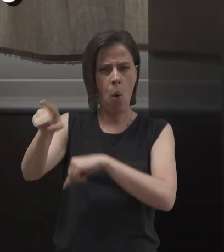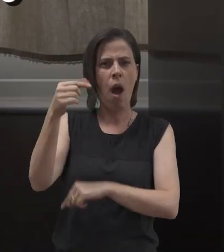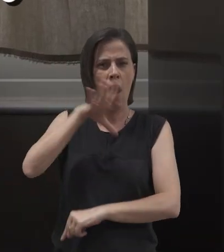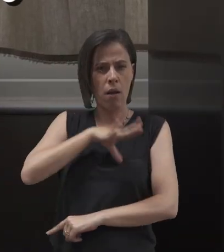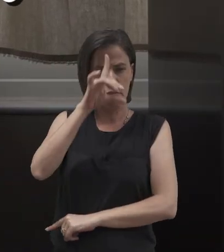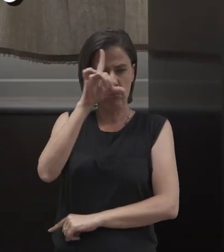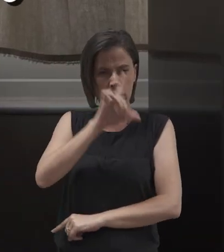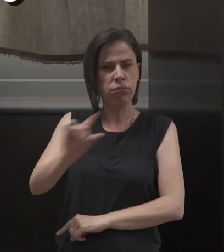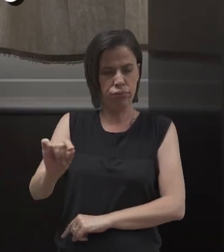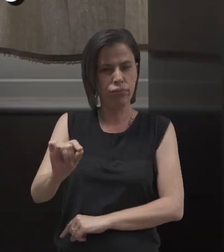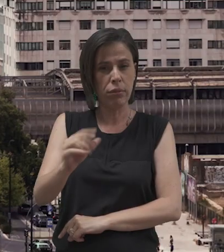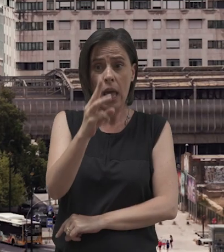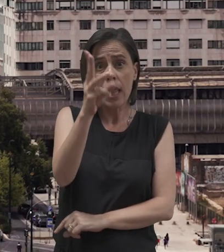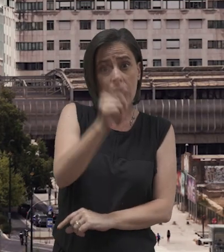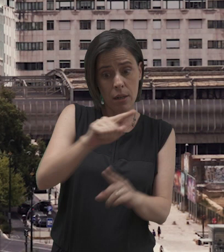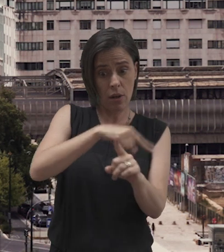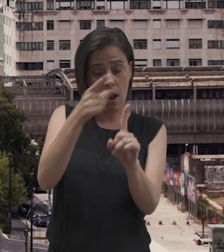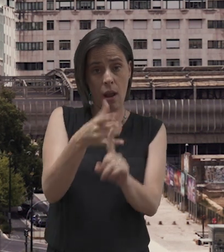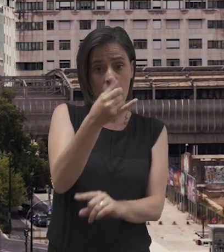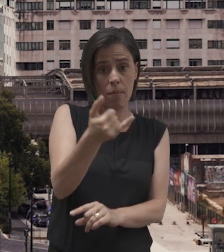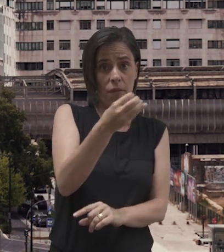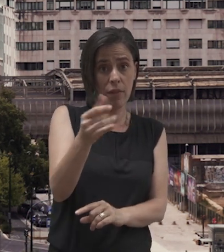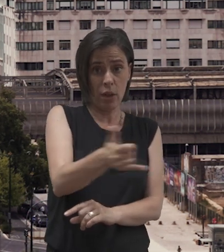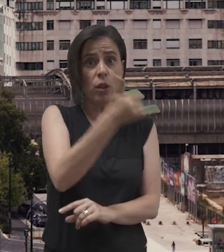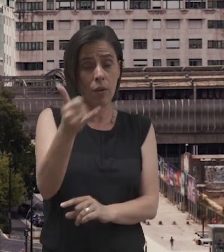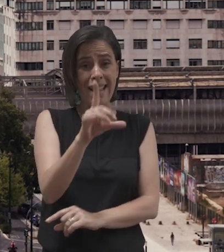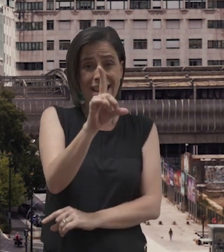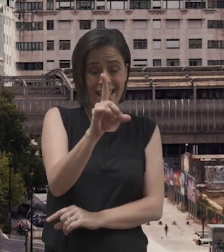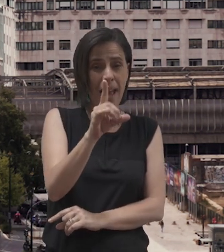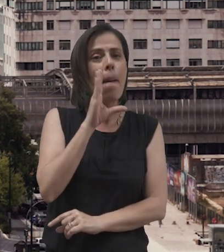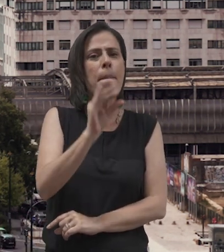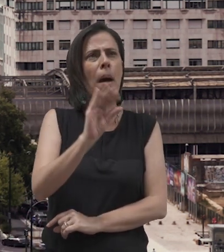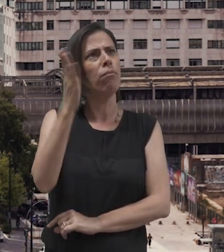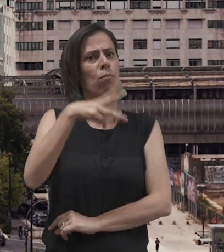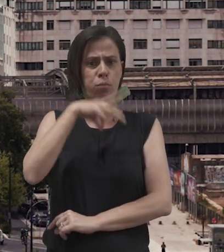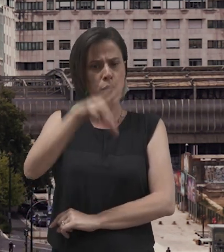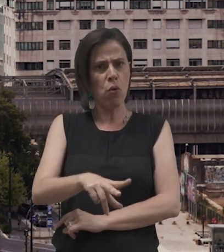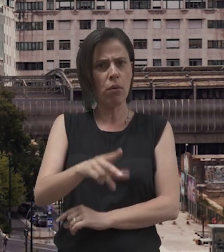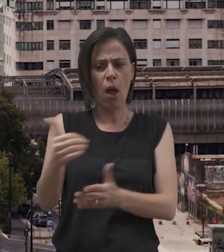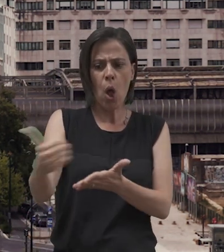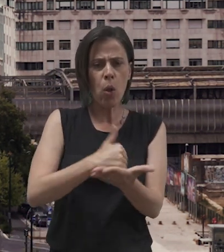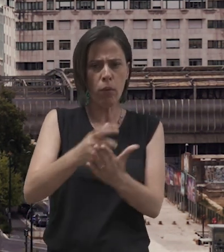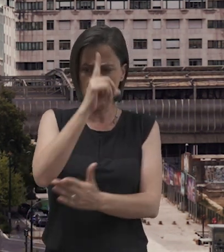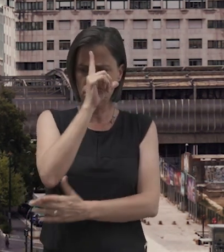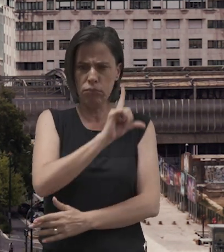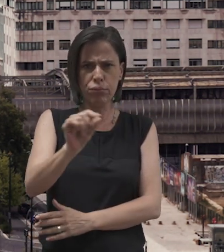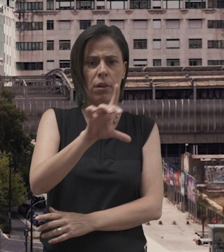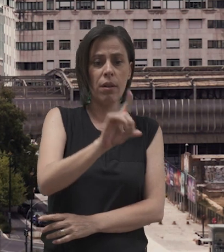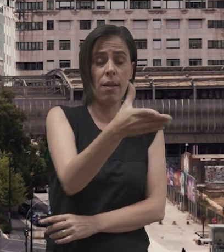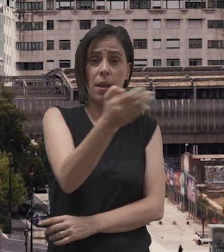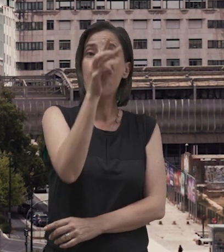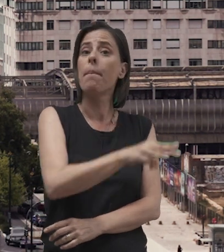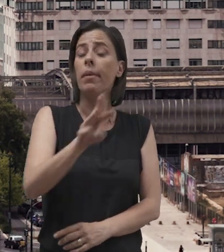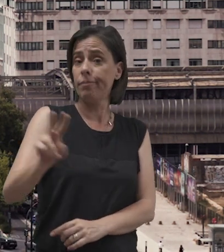e muito. Nos primeiros 3 meses de 2022, os 6 maiores bancos portugueses registaram lucros de 617